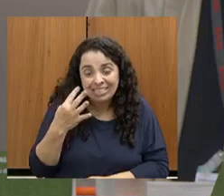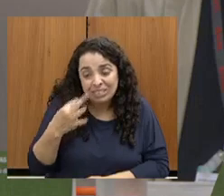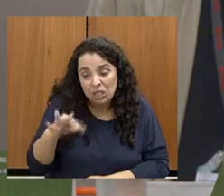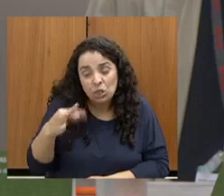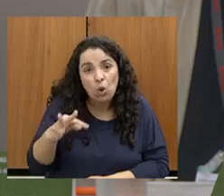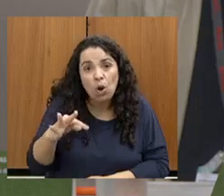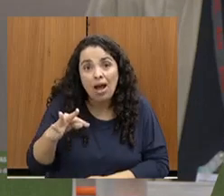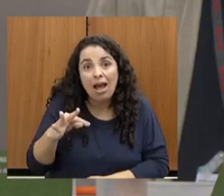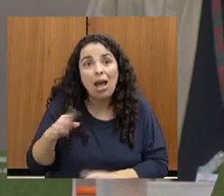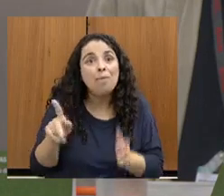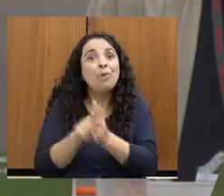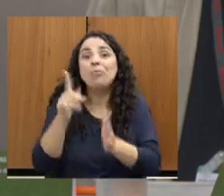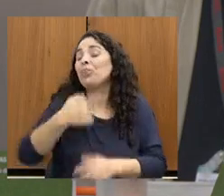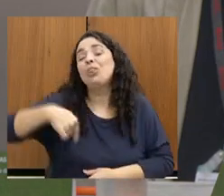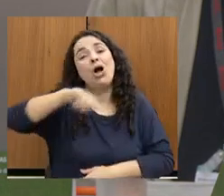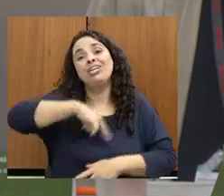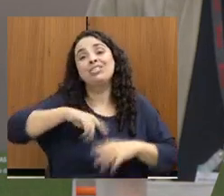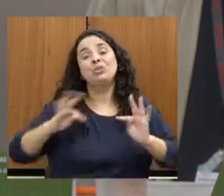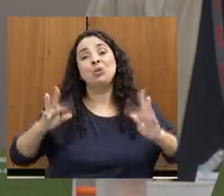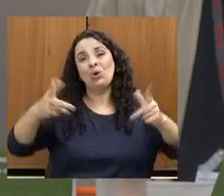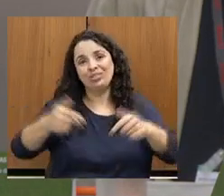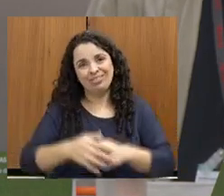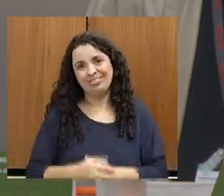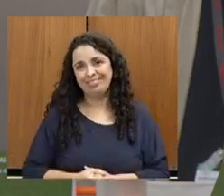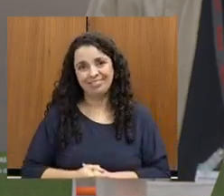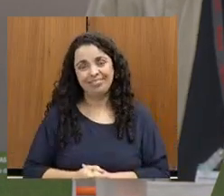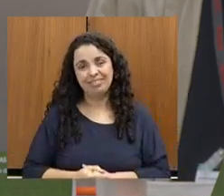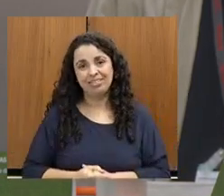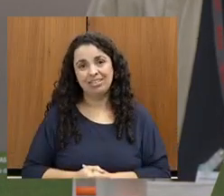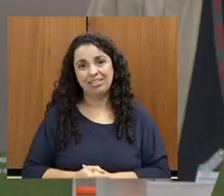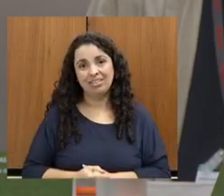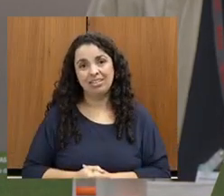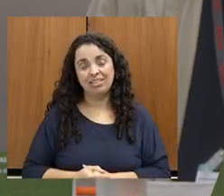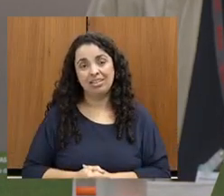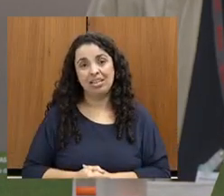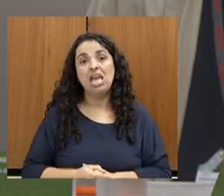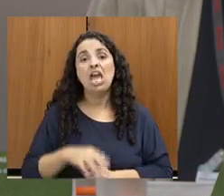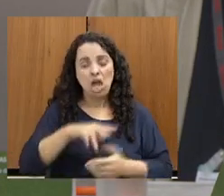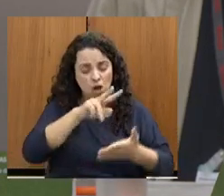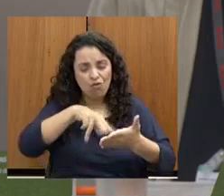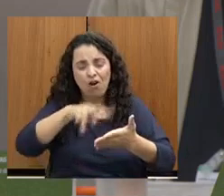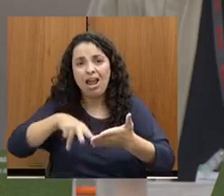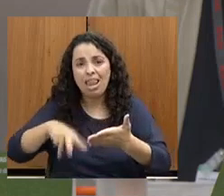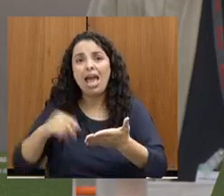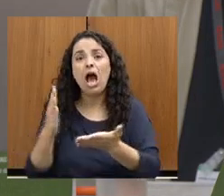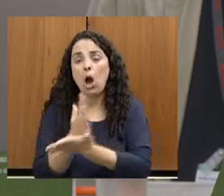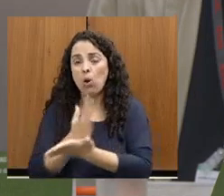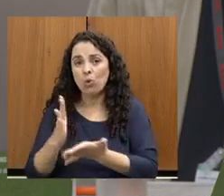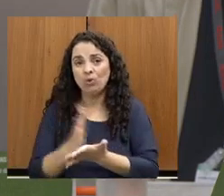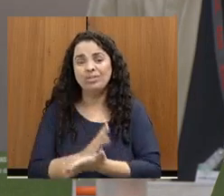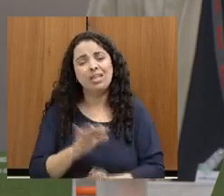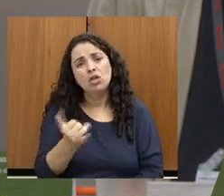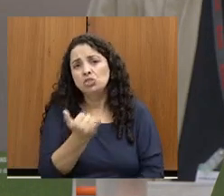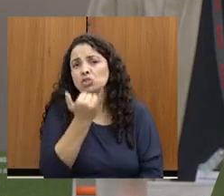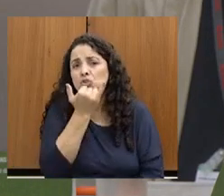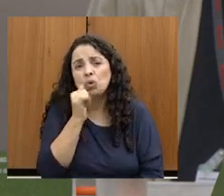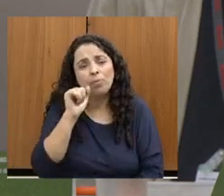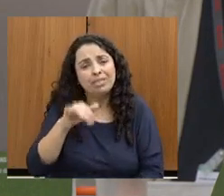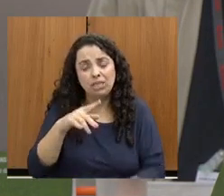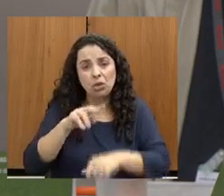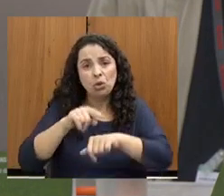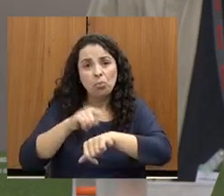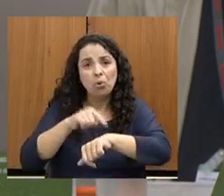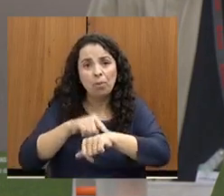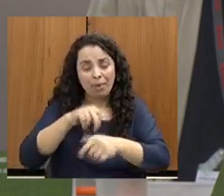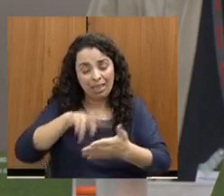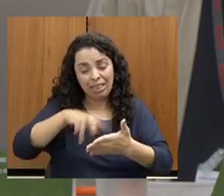De antemão, peço desculpas se eu me emocionar do recorrer da leitura, inclusive já me emocionei. Eu mencionei que eu